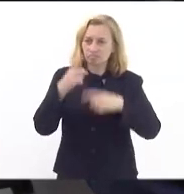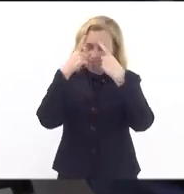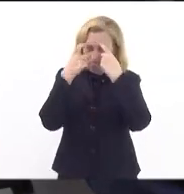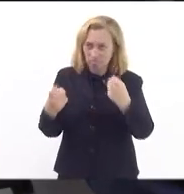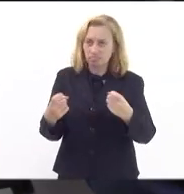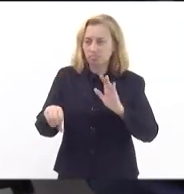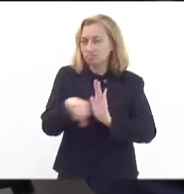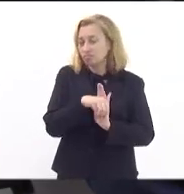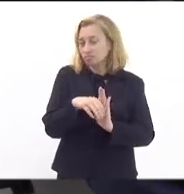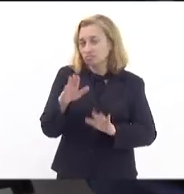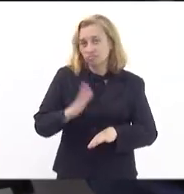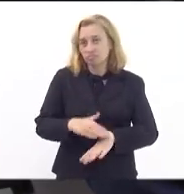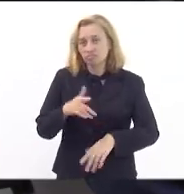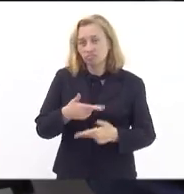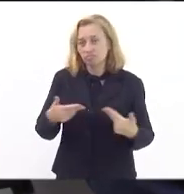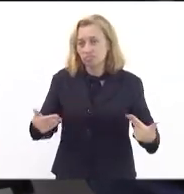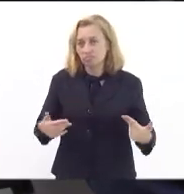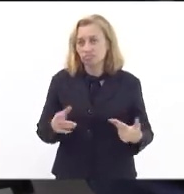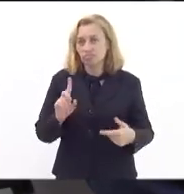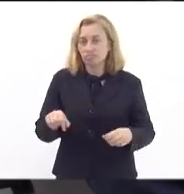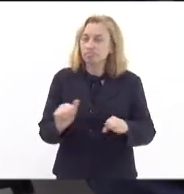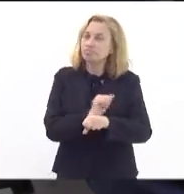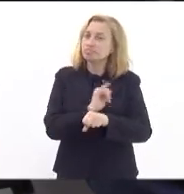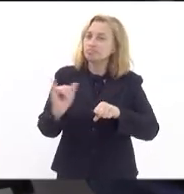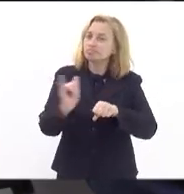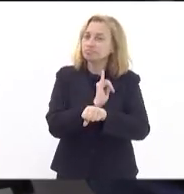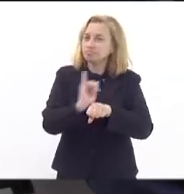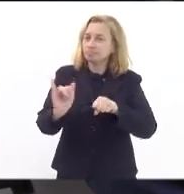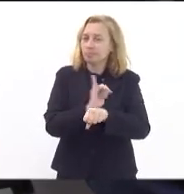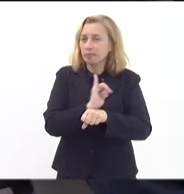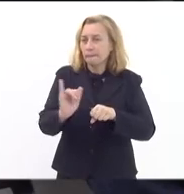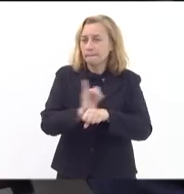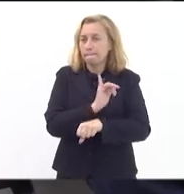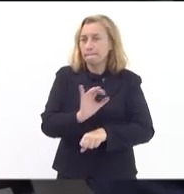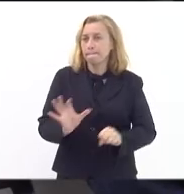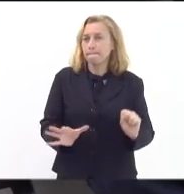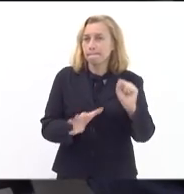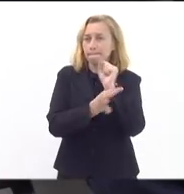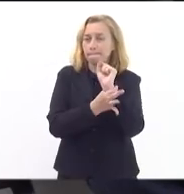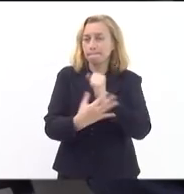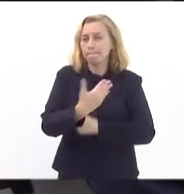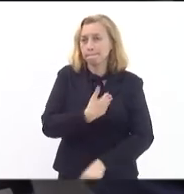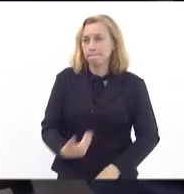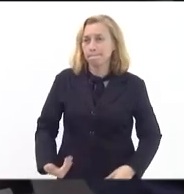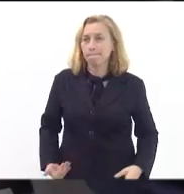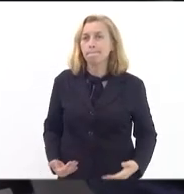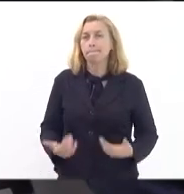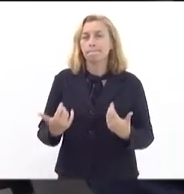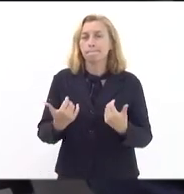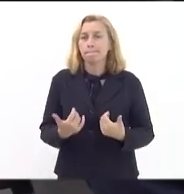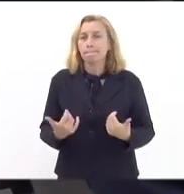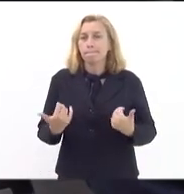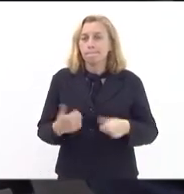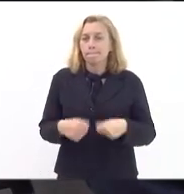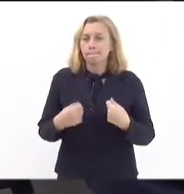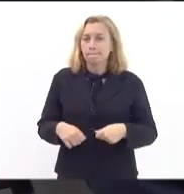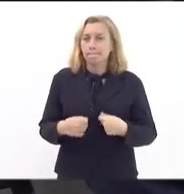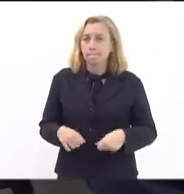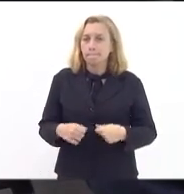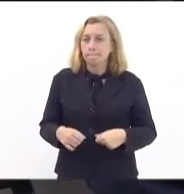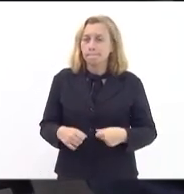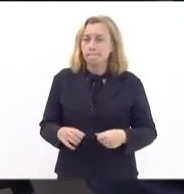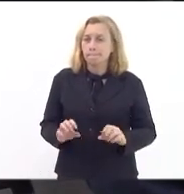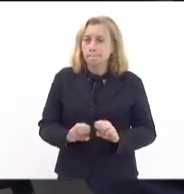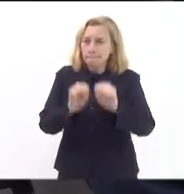etc de certa então esse é uma estratégia de segurança pública tem que ter um sistema de